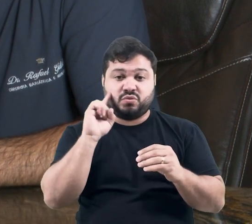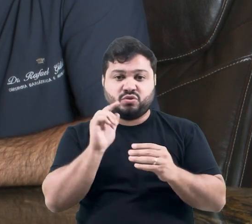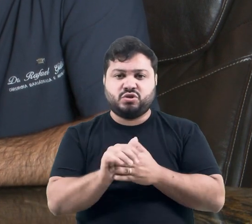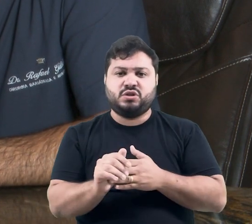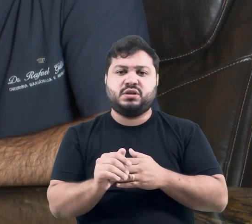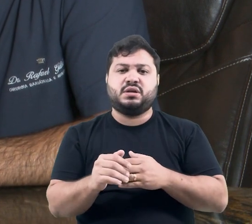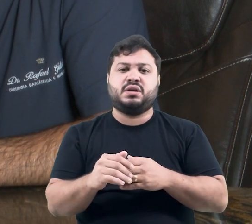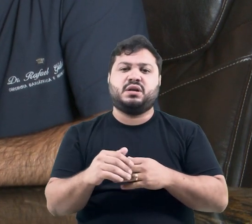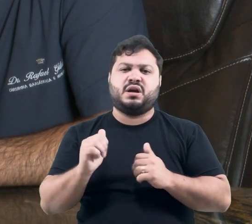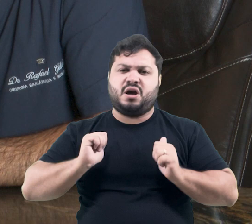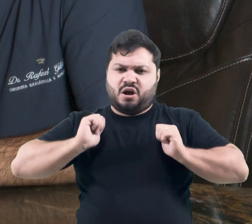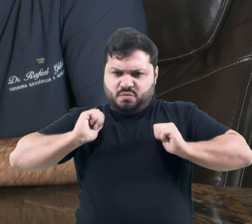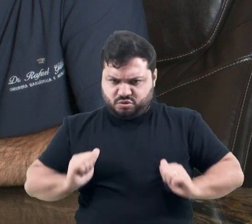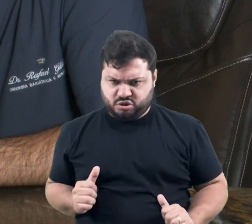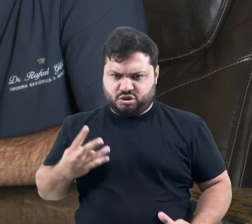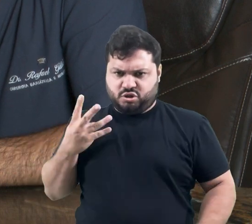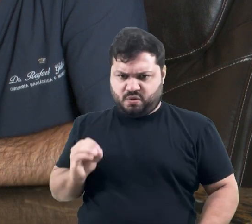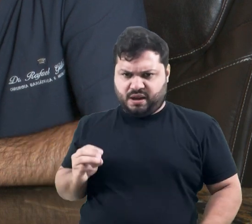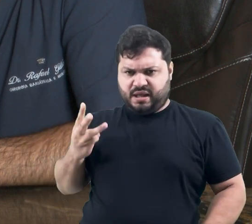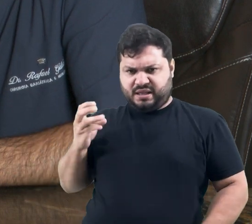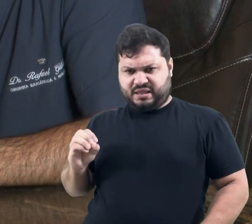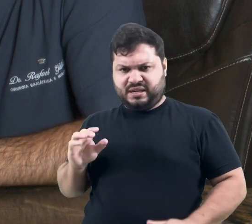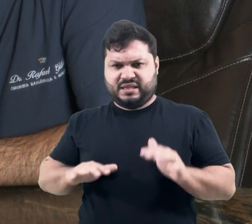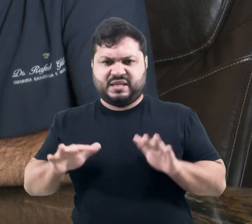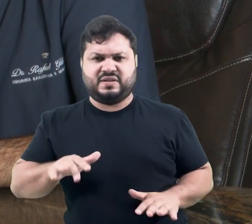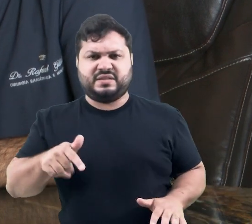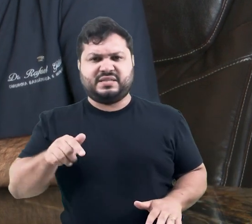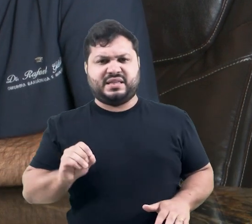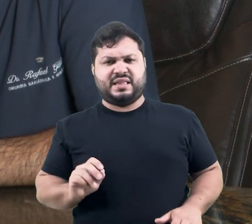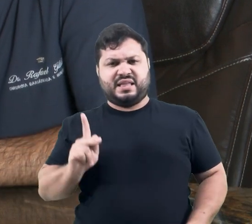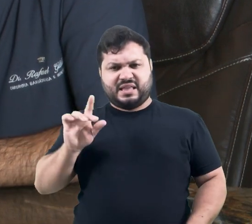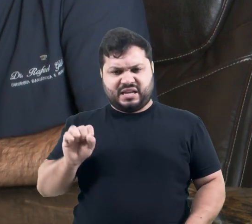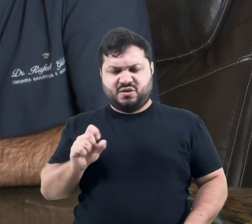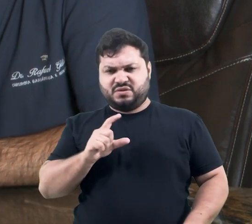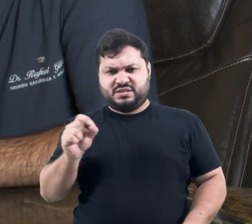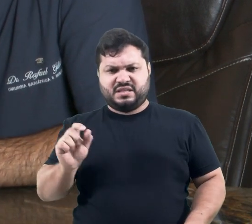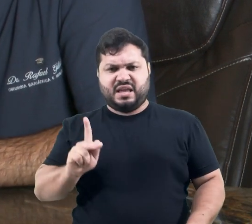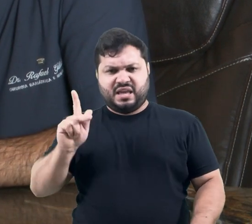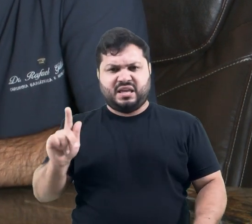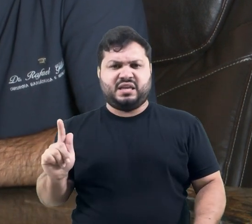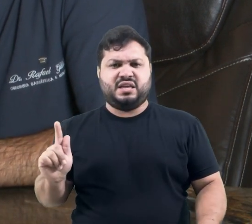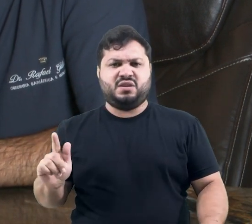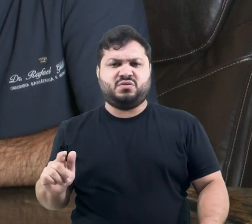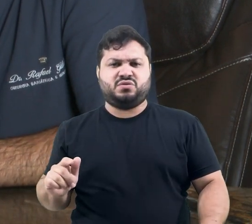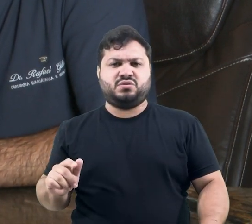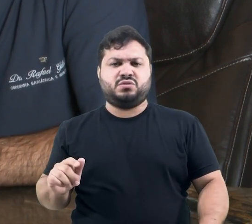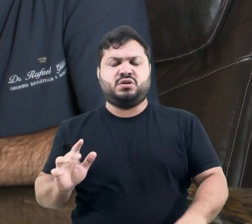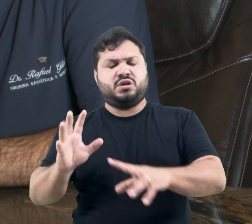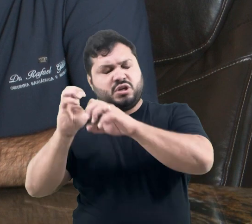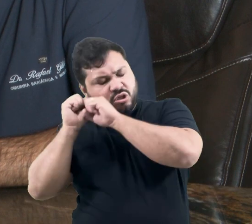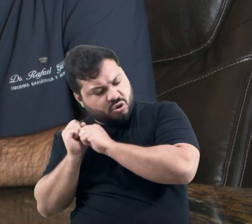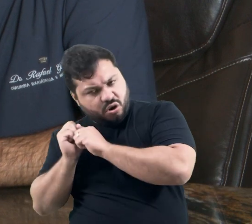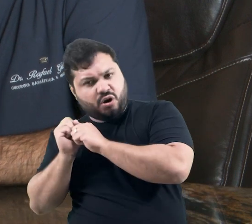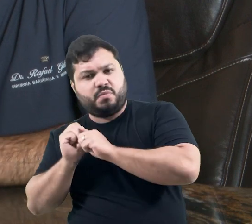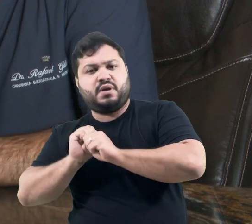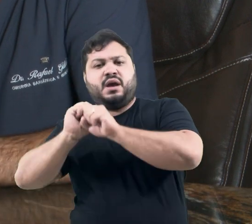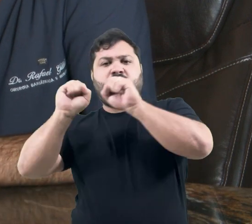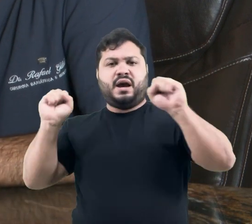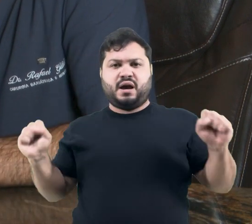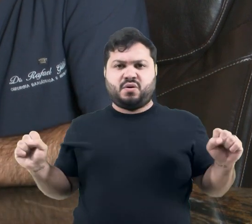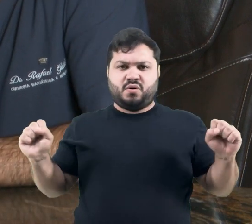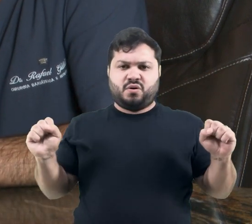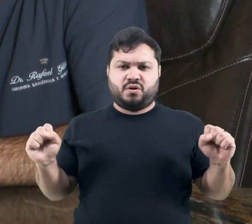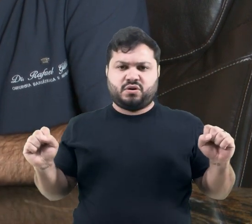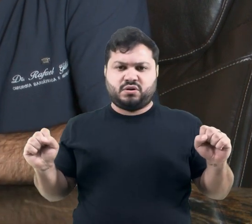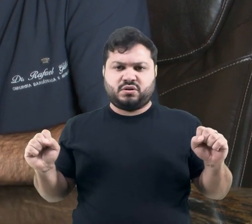dia, colocar uma mochila de 40, 30, às vezes 70 quilos, 100 quilos, e dorme com a mochila, acorda